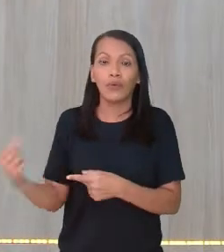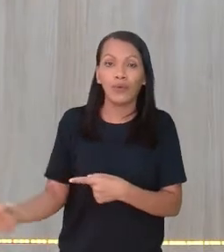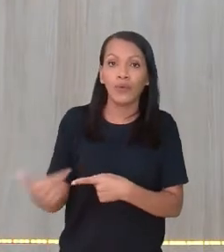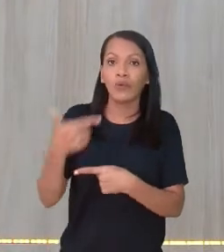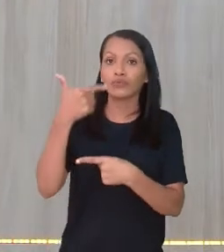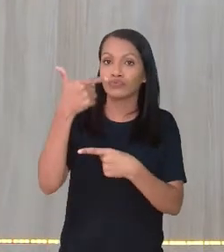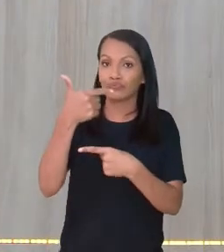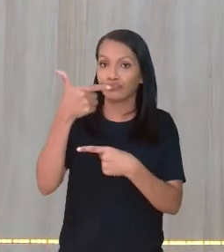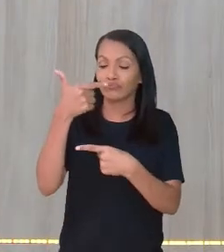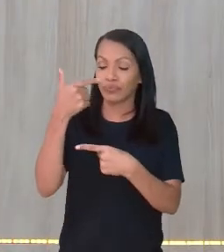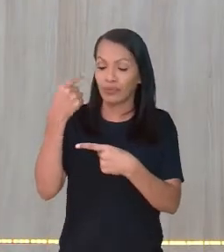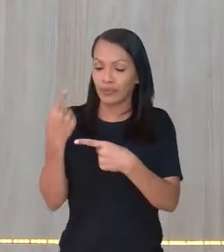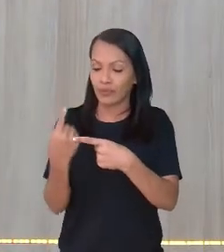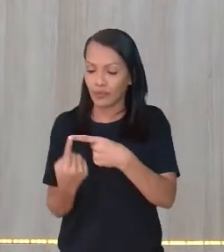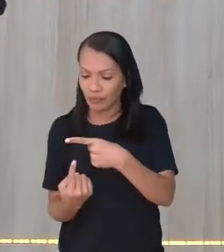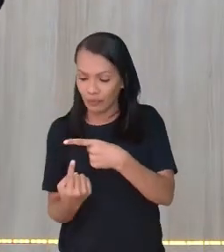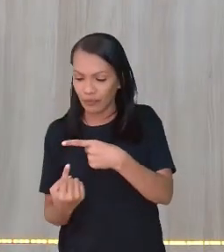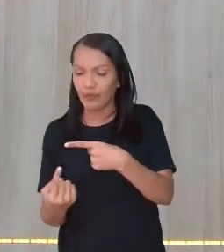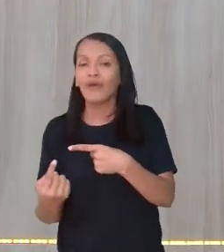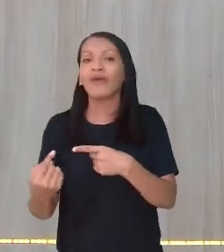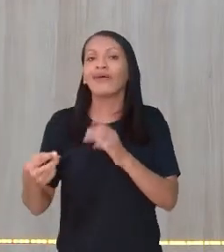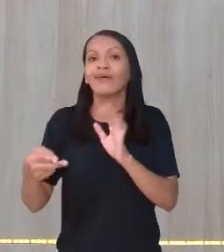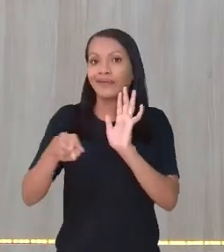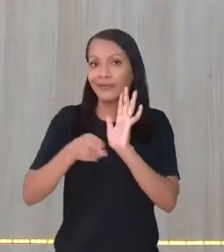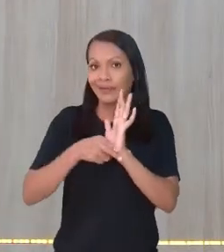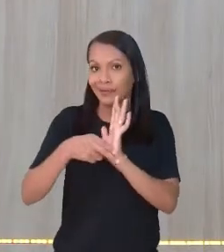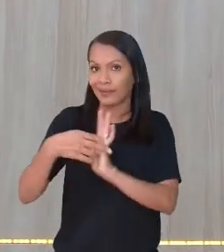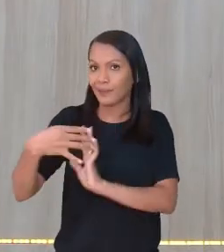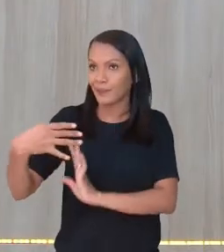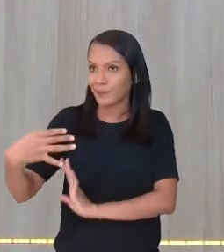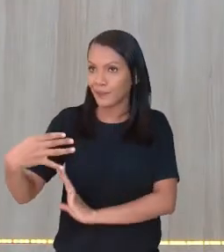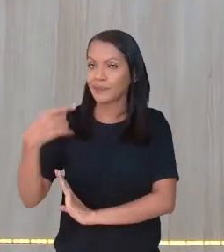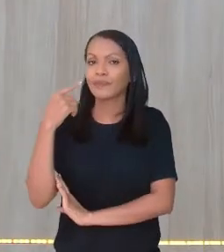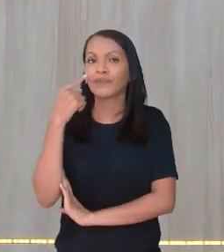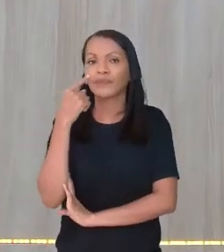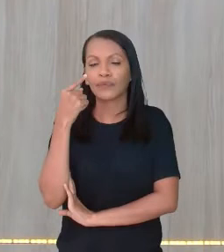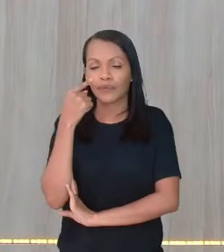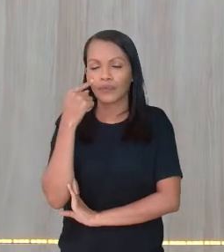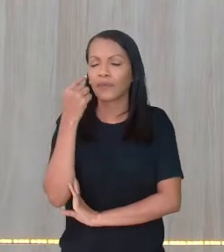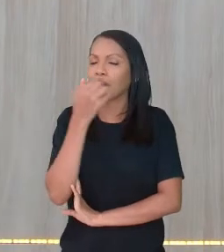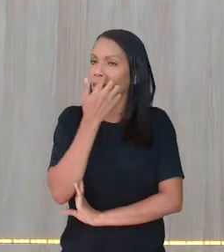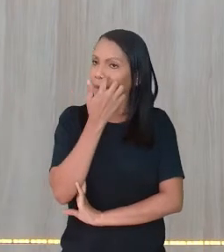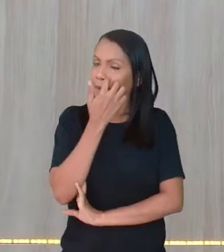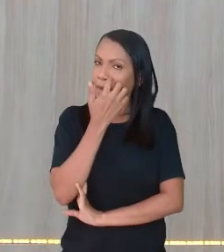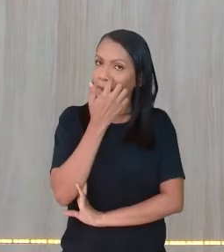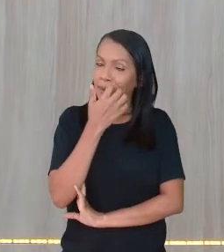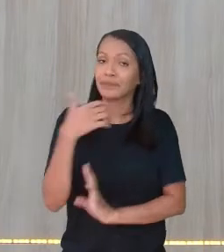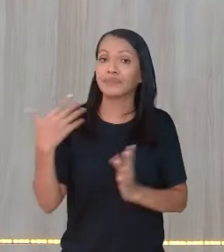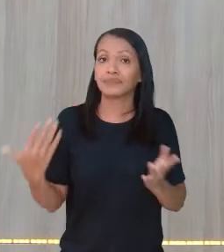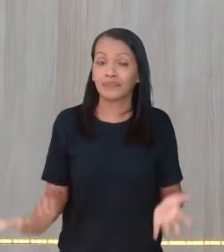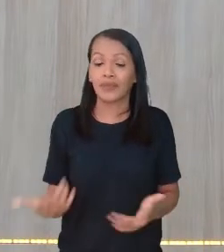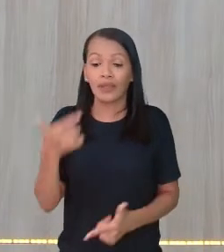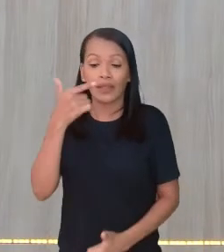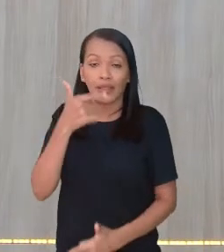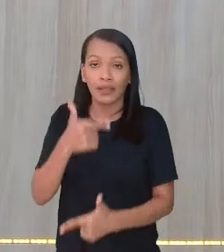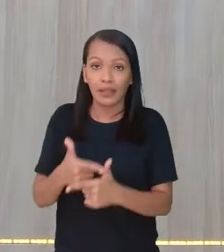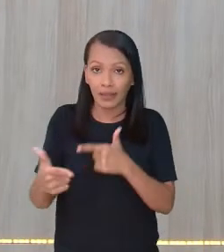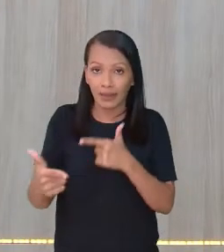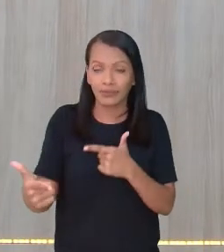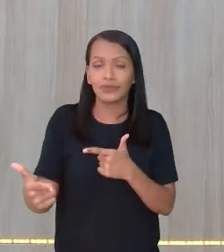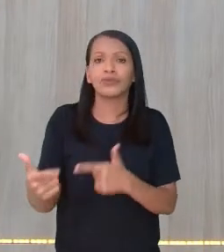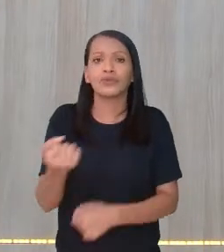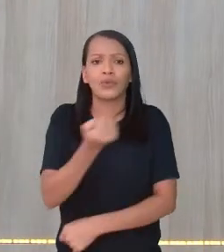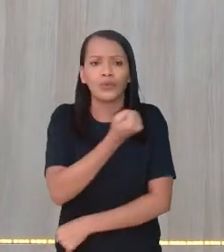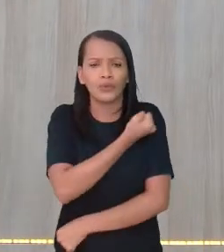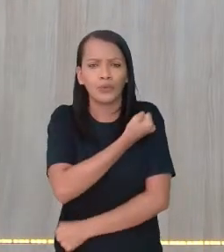No segundo caso, a gente tem aí uma divisão, tá, do inverso agora. A gente pegou e dividiu aí um